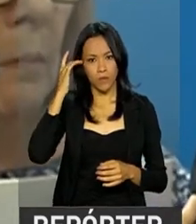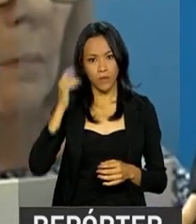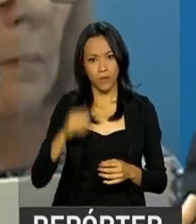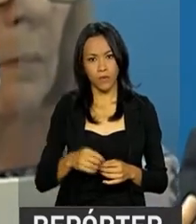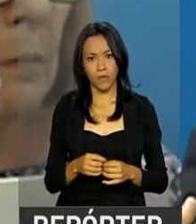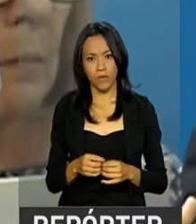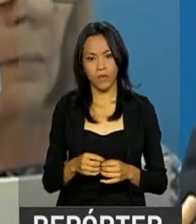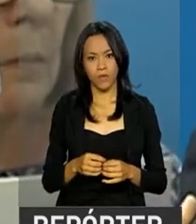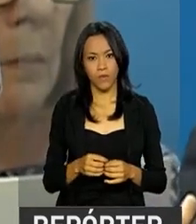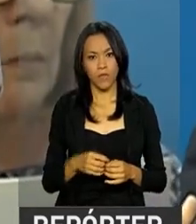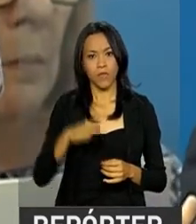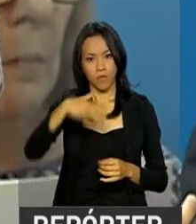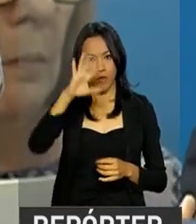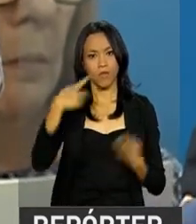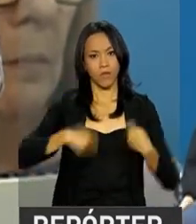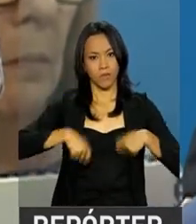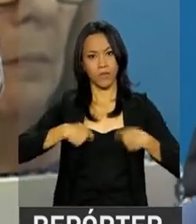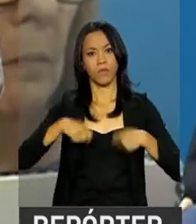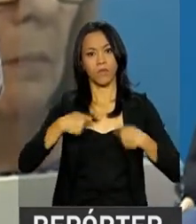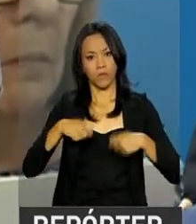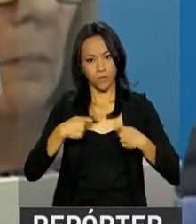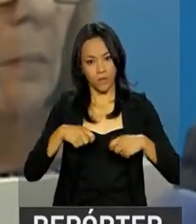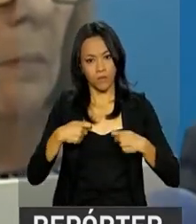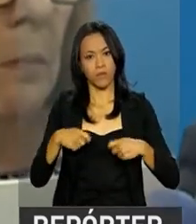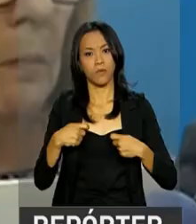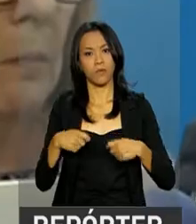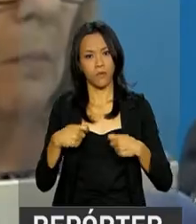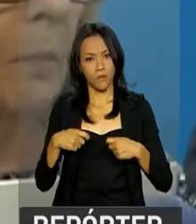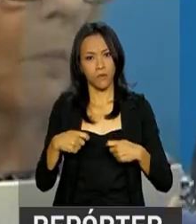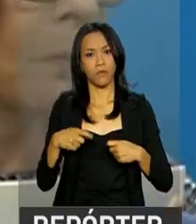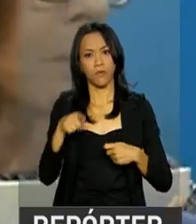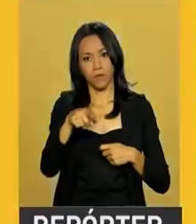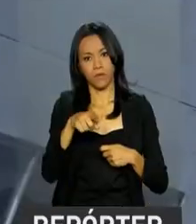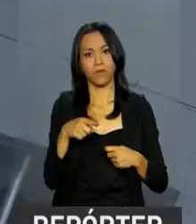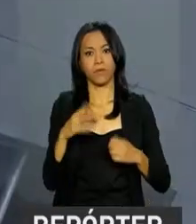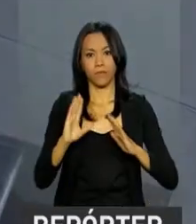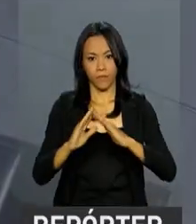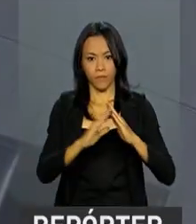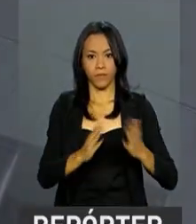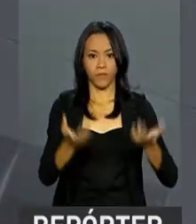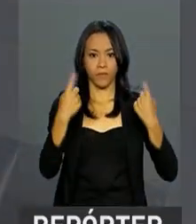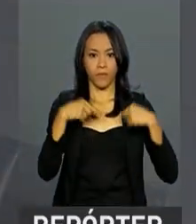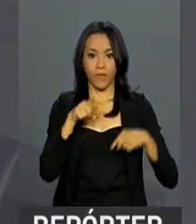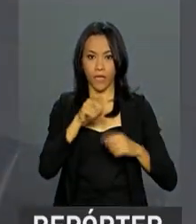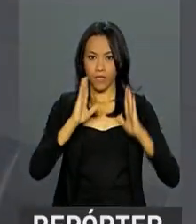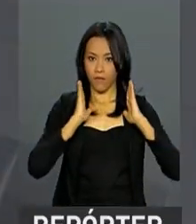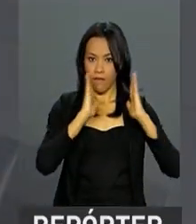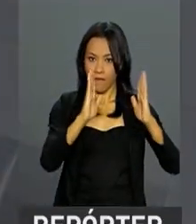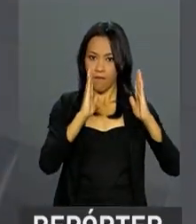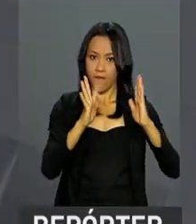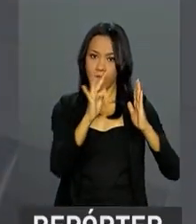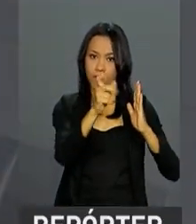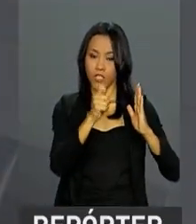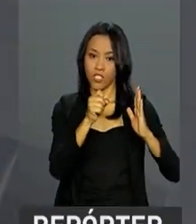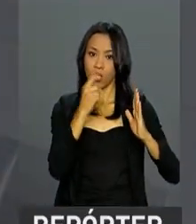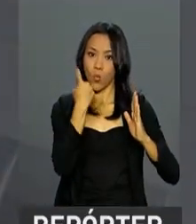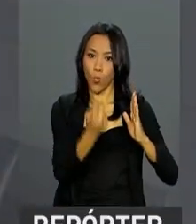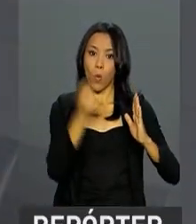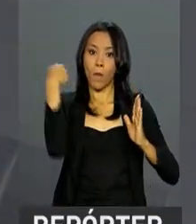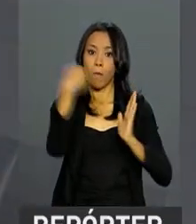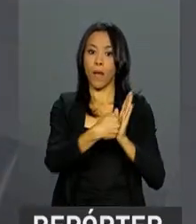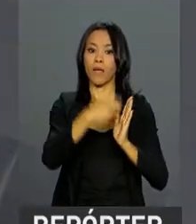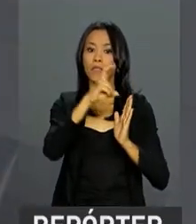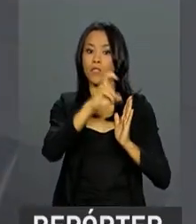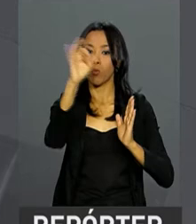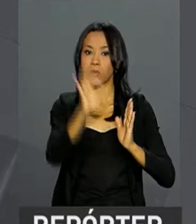o os brasileiros que mais precisam da faixa que mais incide o programa funciona na faixa uma família paga apenas 5% do valor do